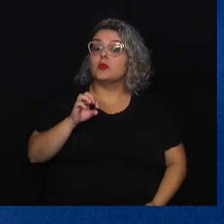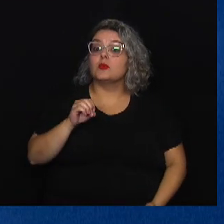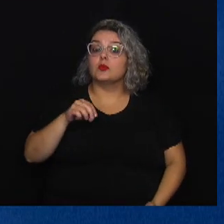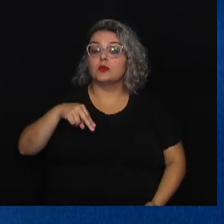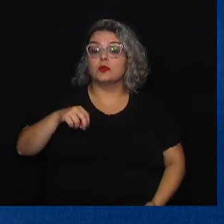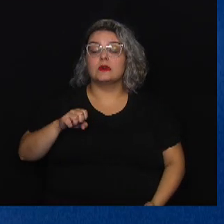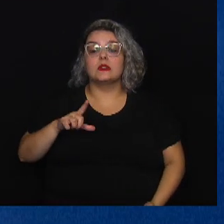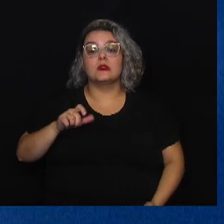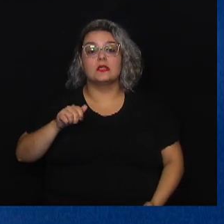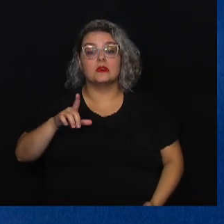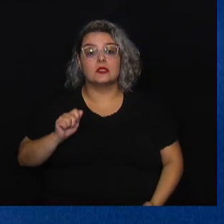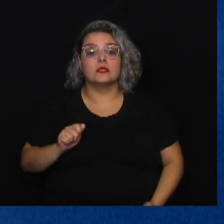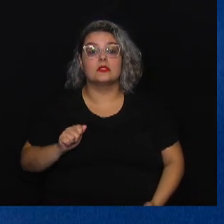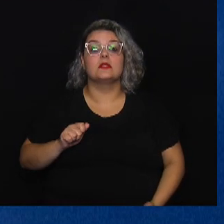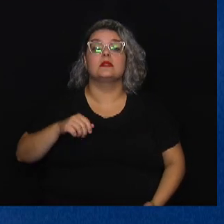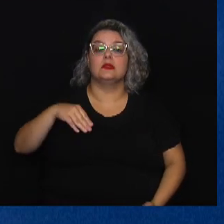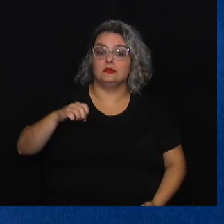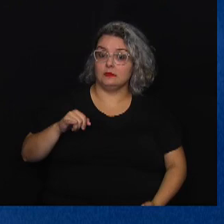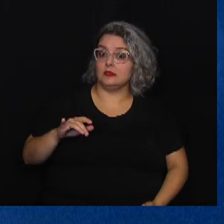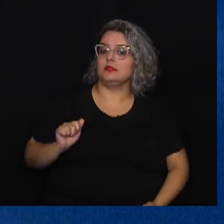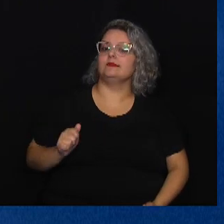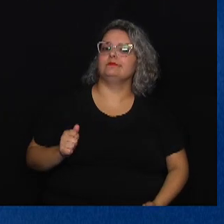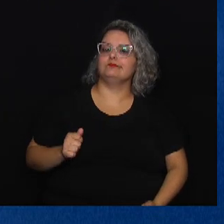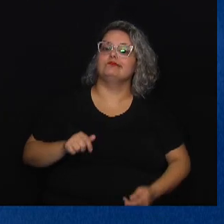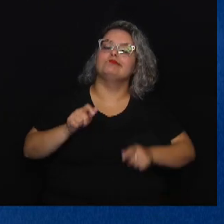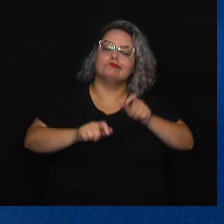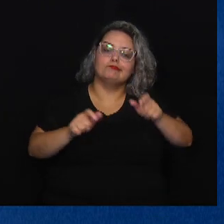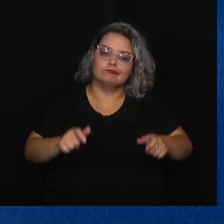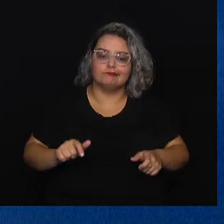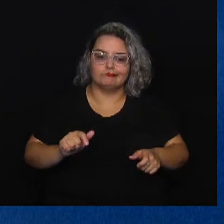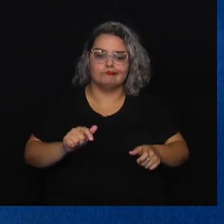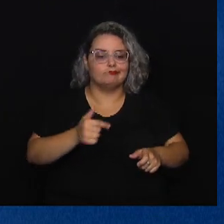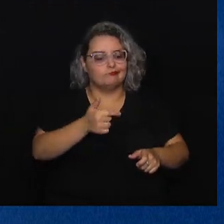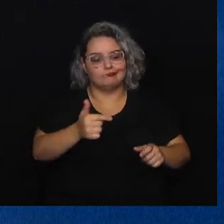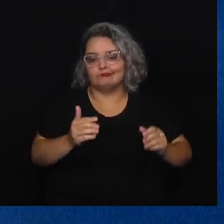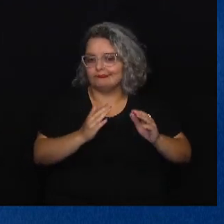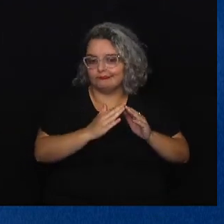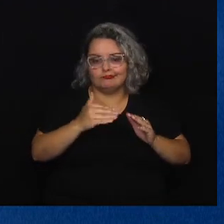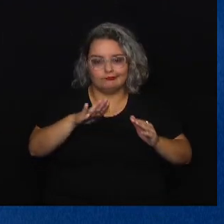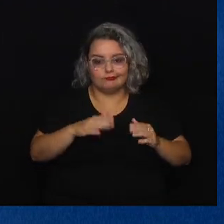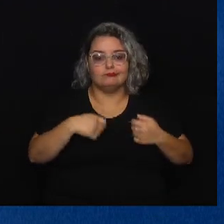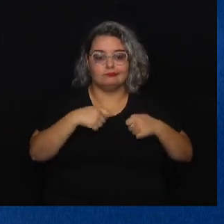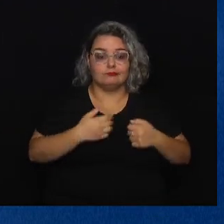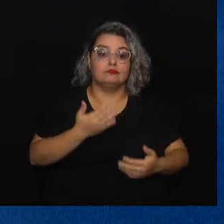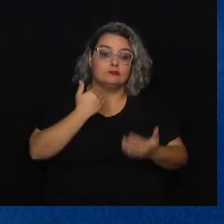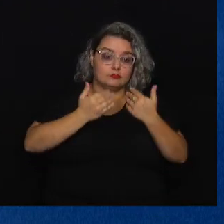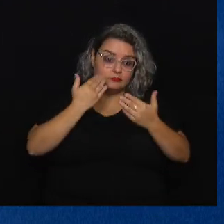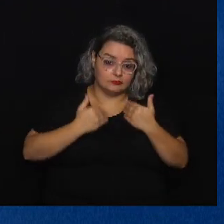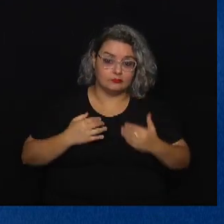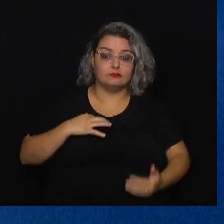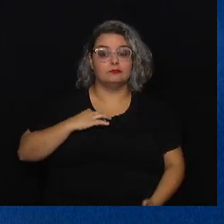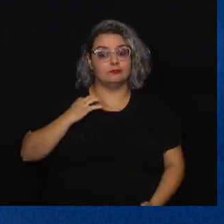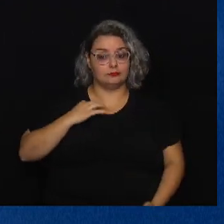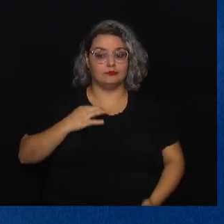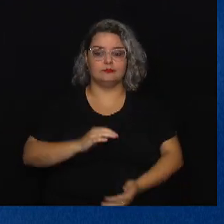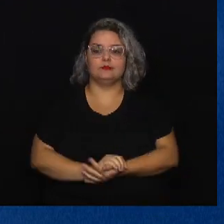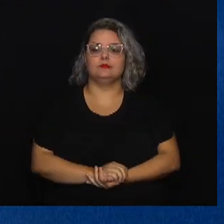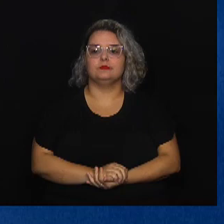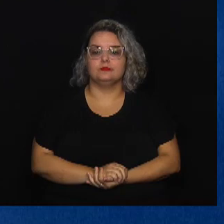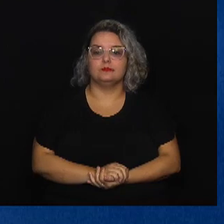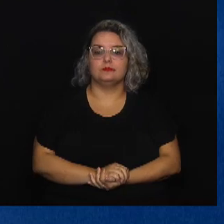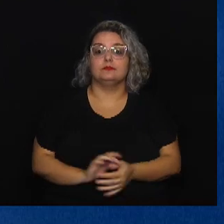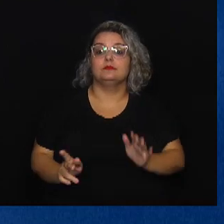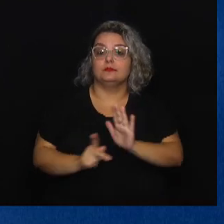Mas desabrigados ainda precisam de roupas e alimentos. Projeto de lei de autoria do vereador